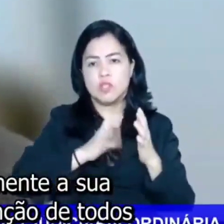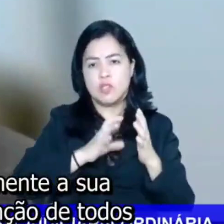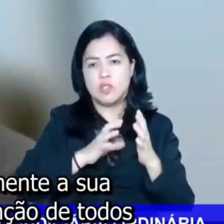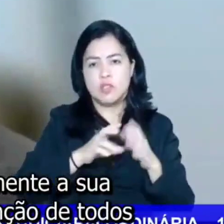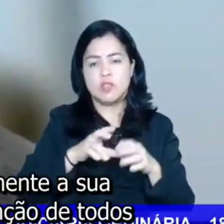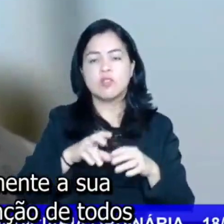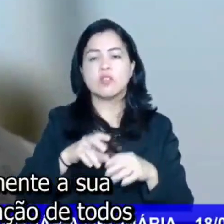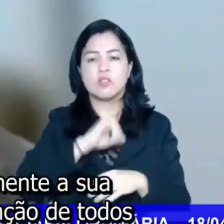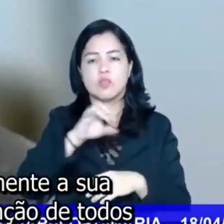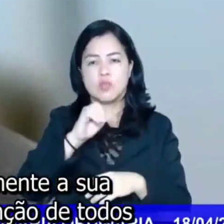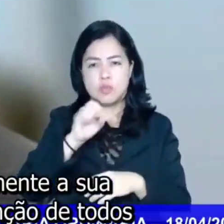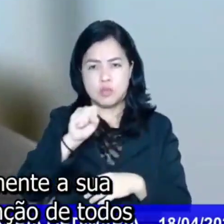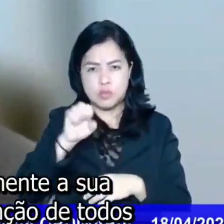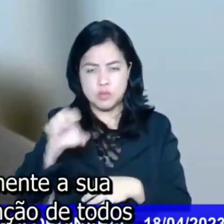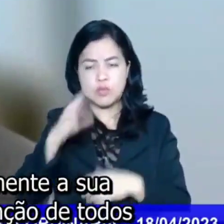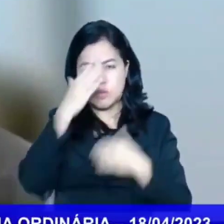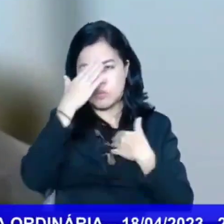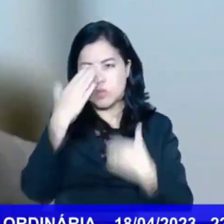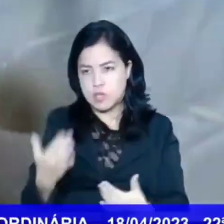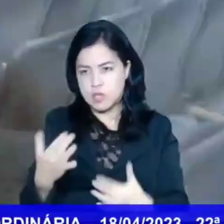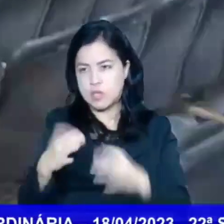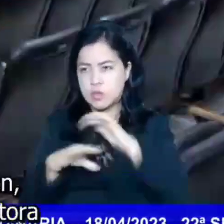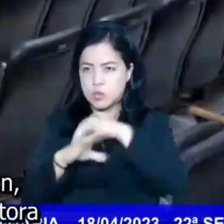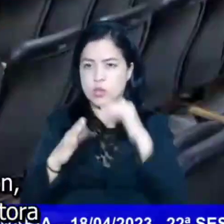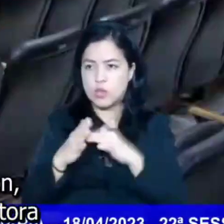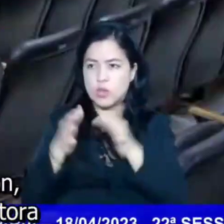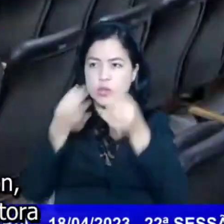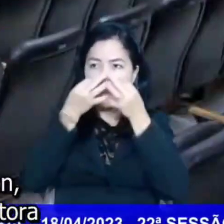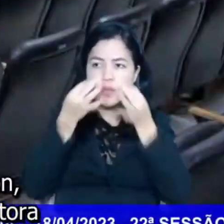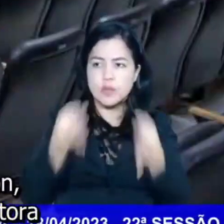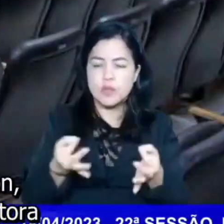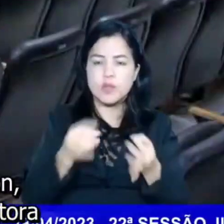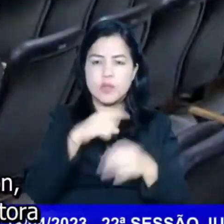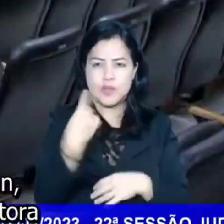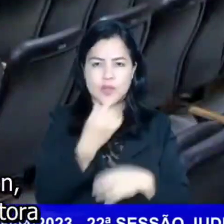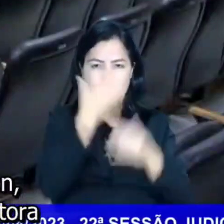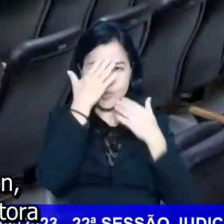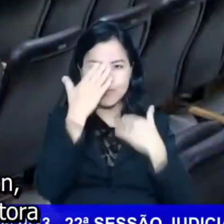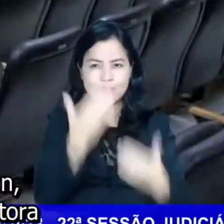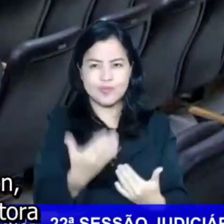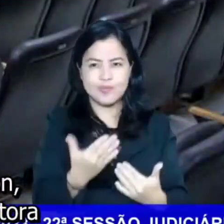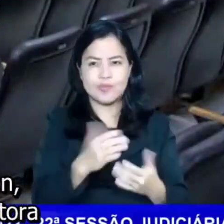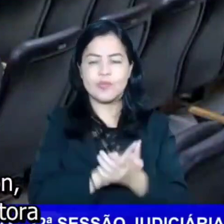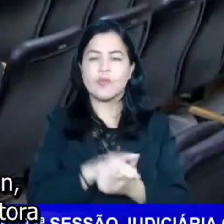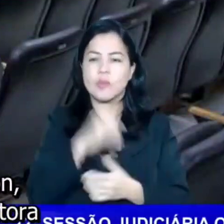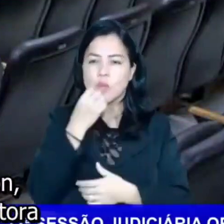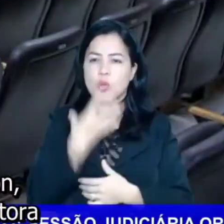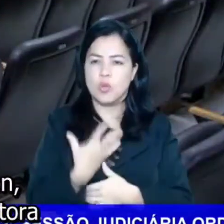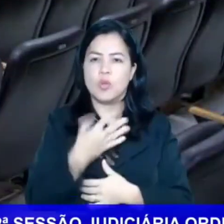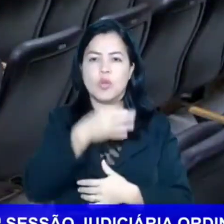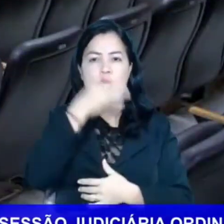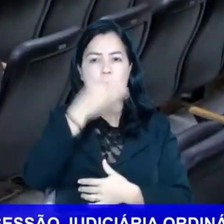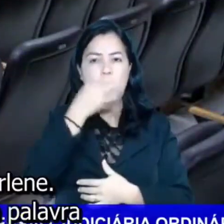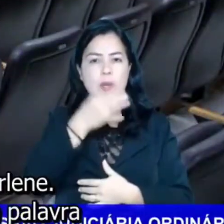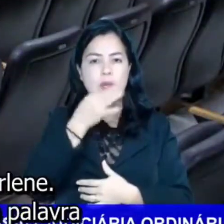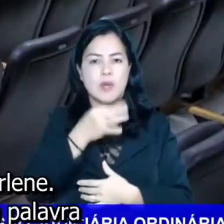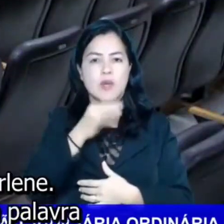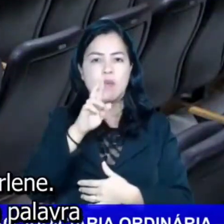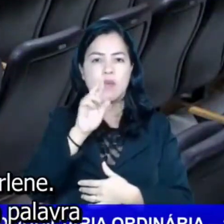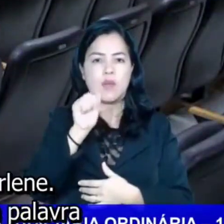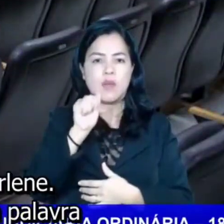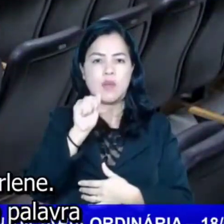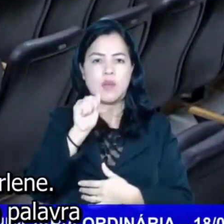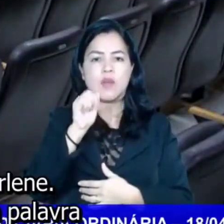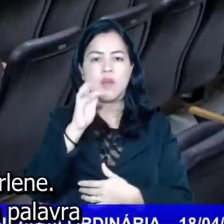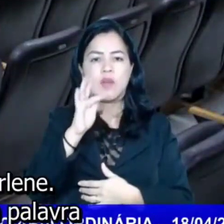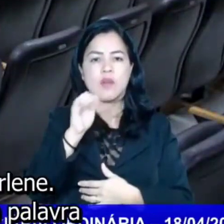completa improcedência. Muito obrigado pela atenção de todos. Imagem do plenário. Sanderson, vamos passar então a palavra agora à doutora Rafaela, que